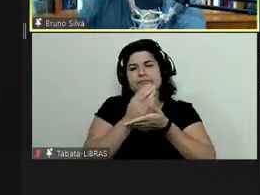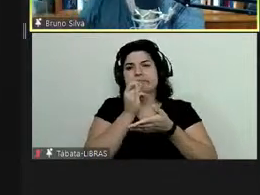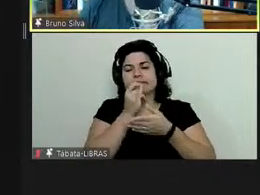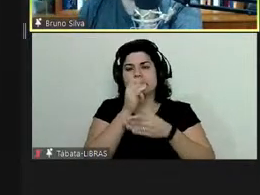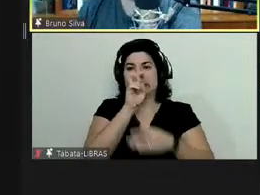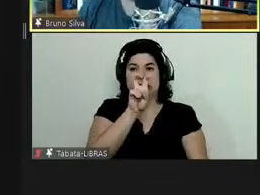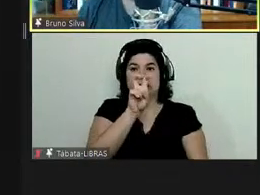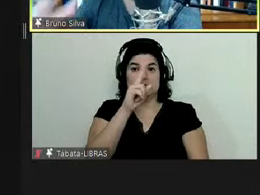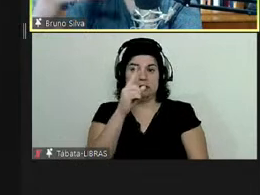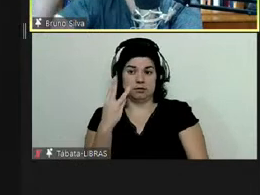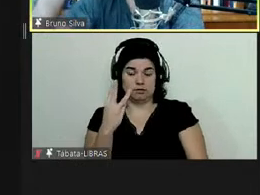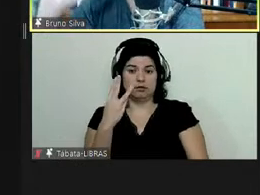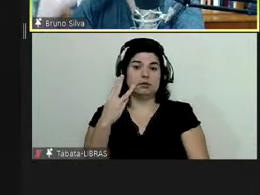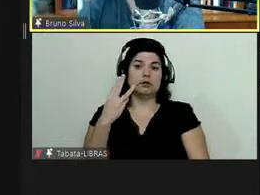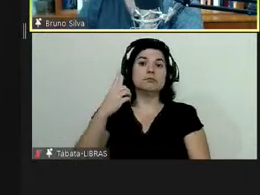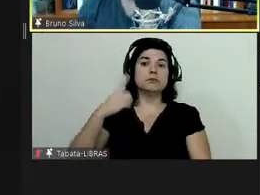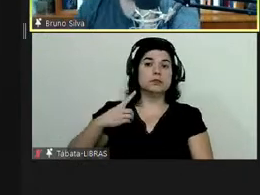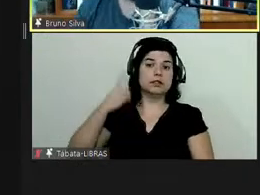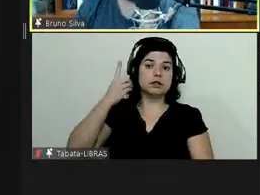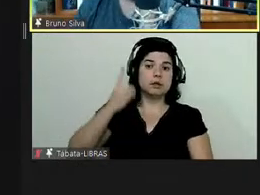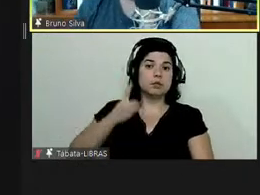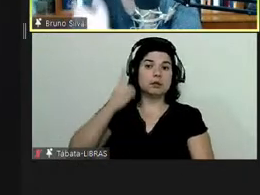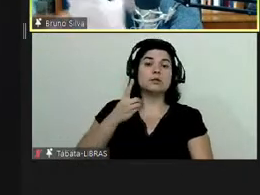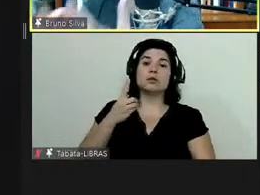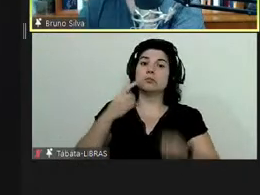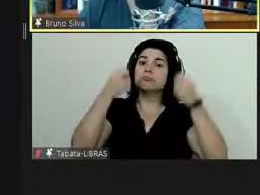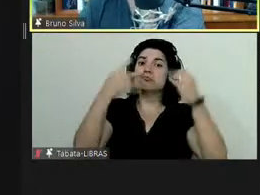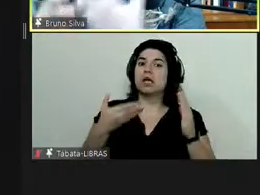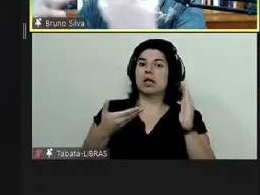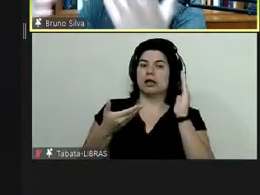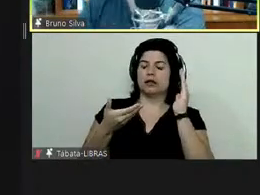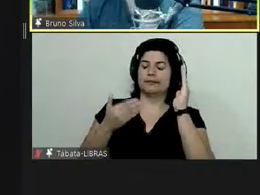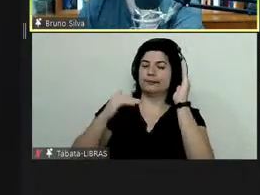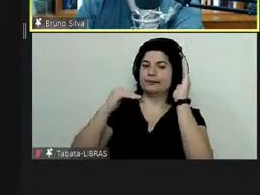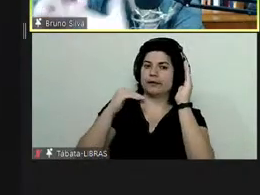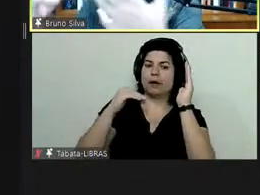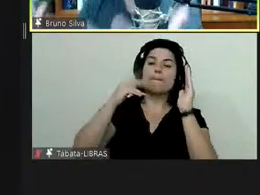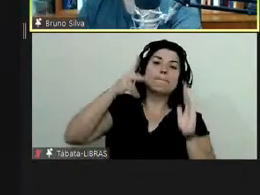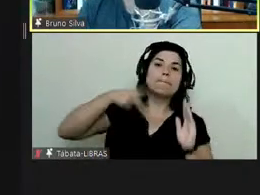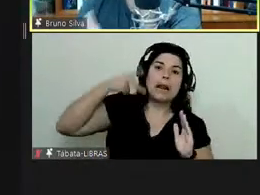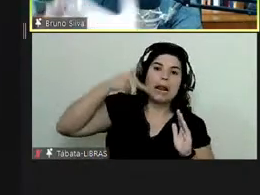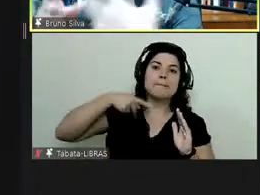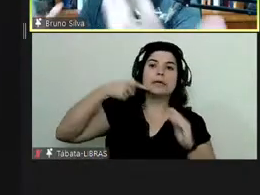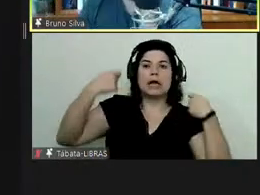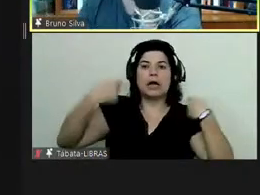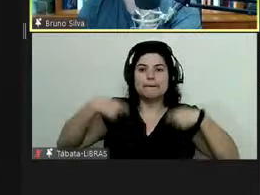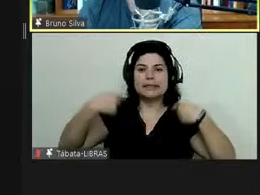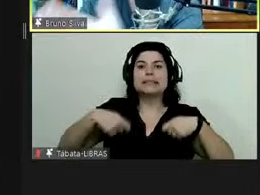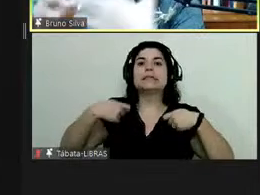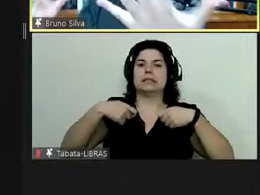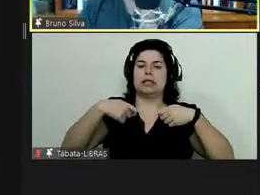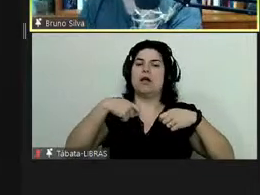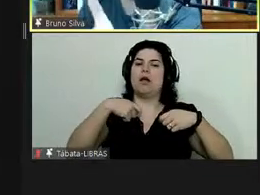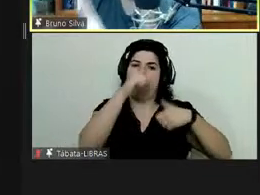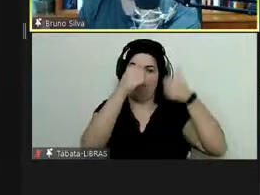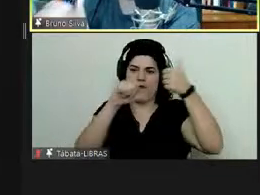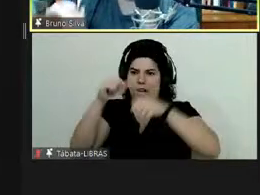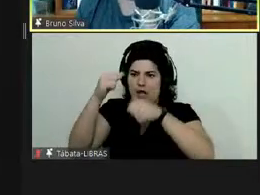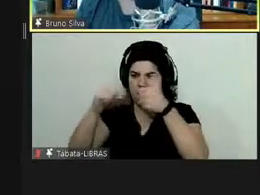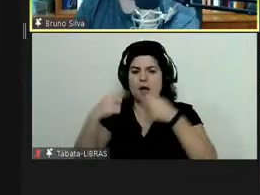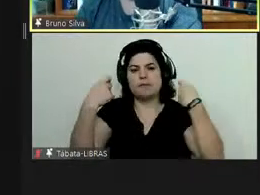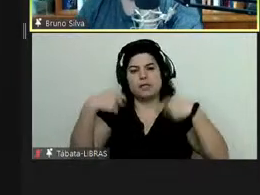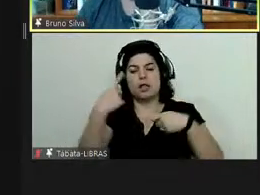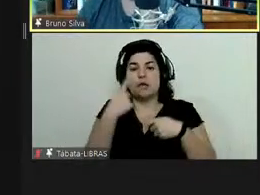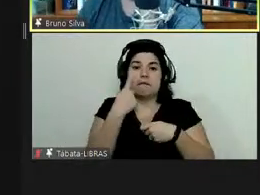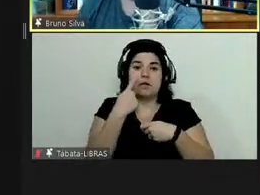513 deputados eu tô falando 200 e poucos parlamentares que tem que negociar que tem que discutir que tem que votar que tem que avaliar que tem que